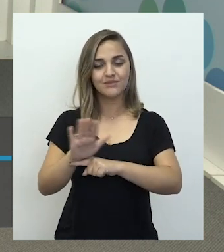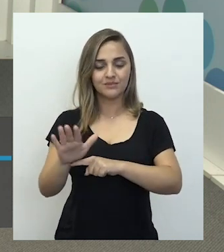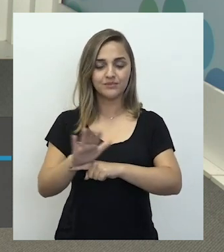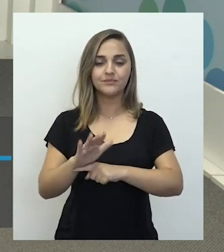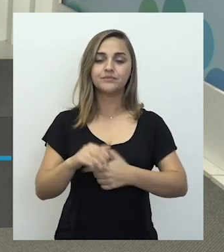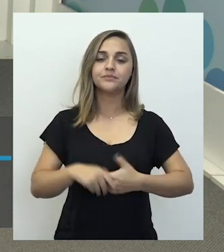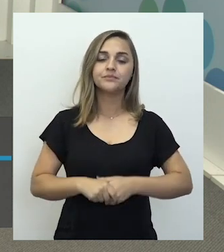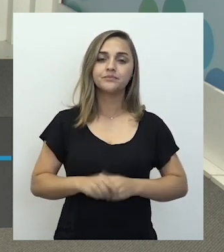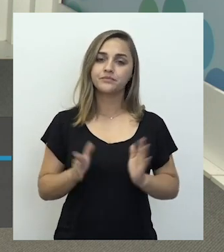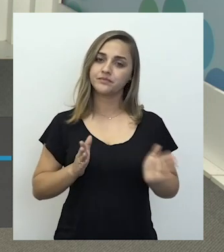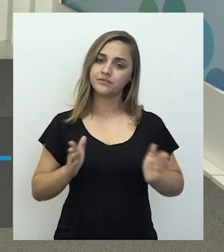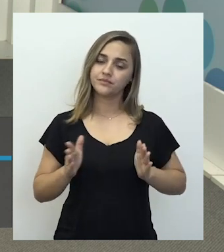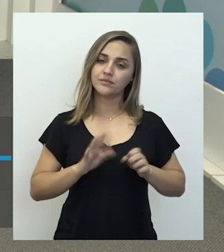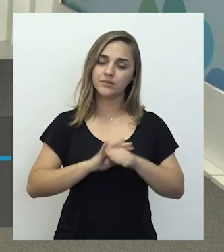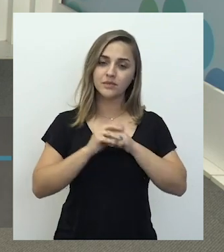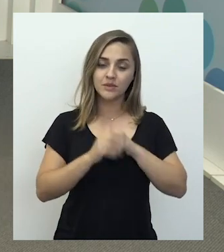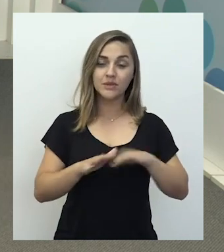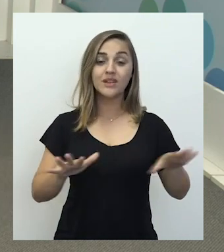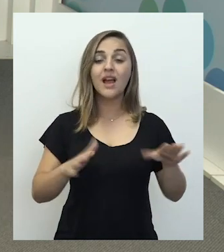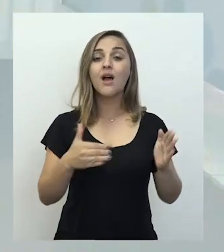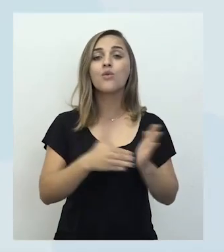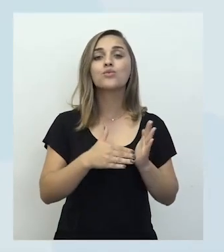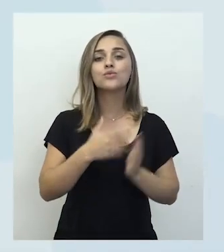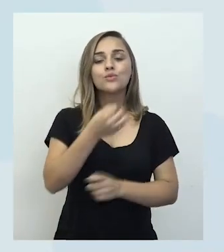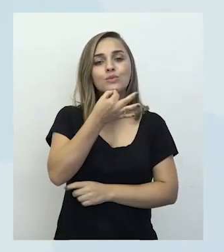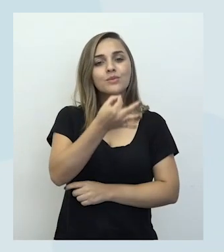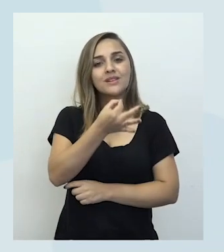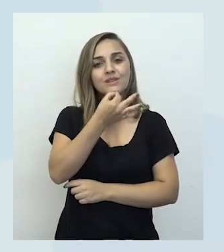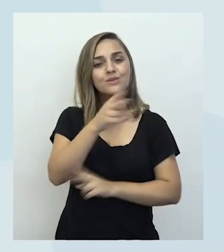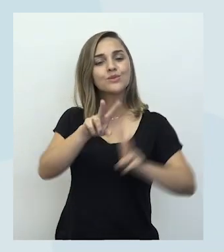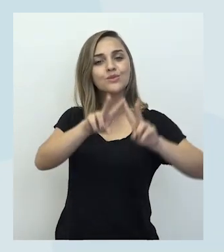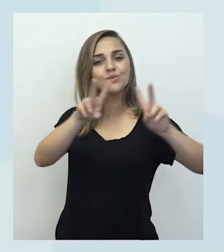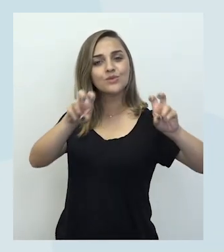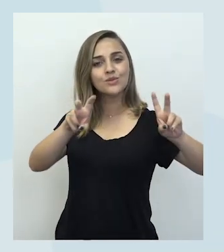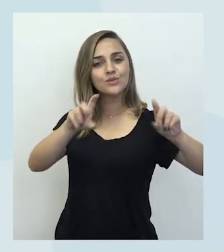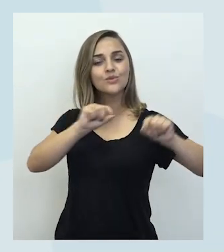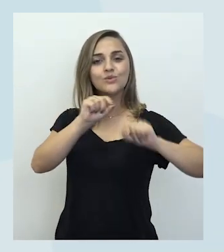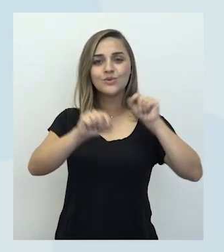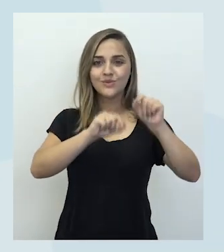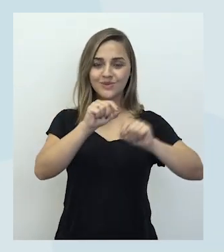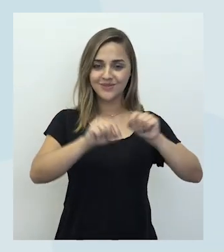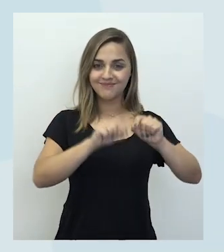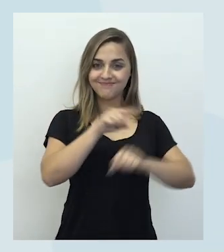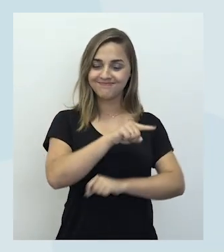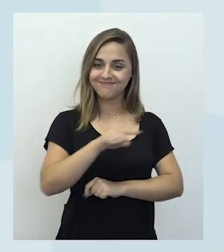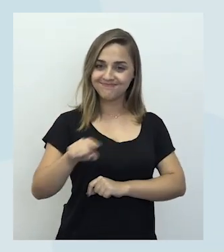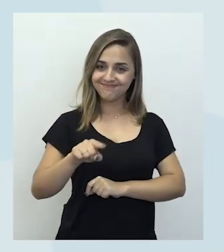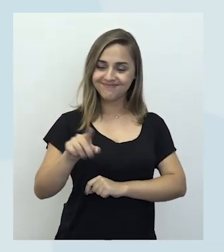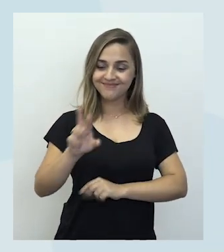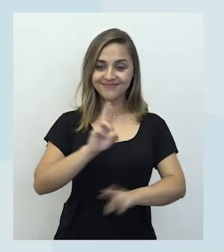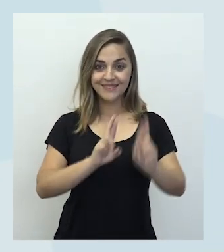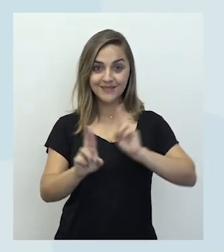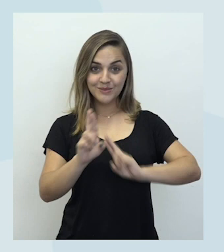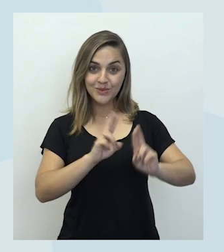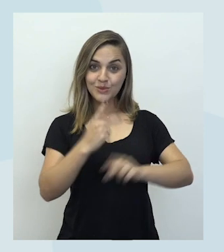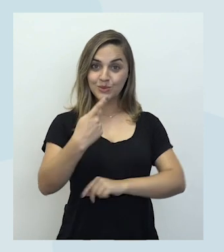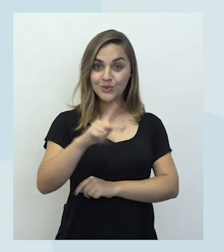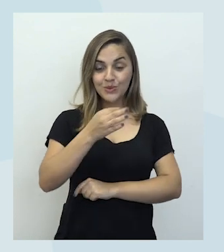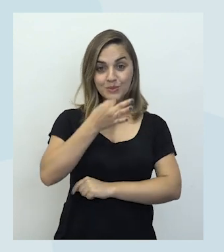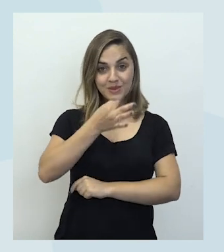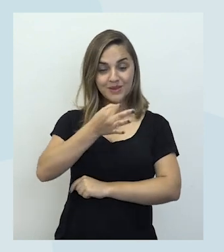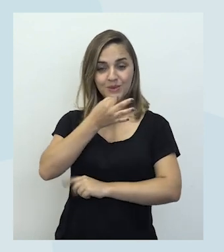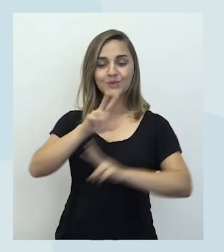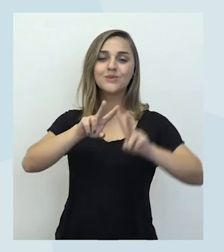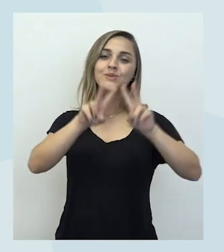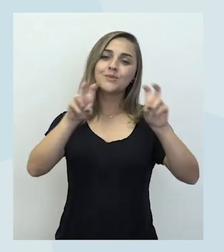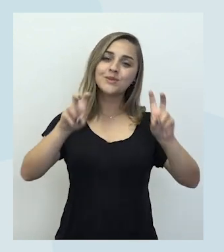opinião aí, que eu quero saber a opinião de vocês. Qual a opinião de vocês sobre esse assunto? Vai comentando aí com a gente. Qual a opinião que você tem sobre esse